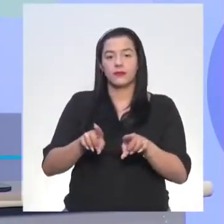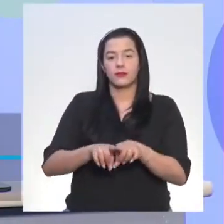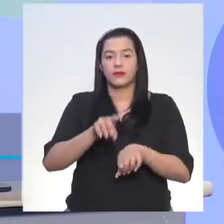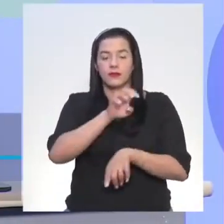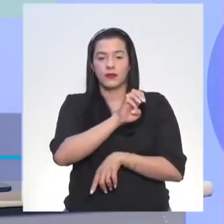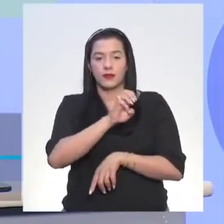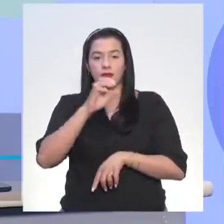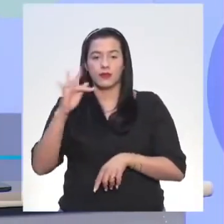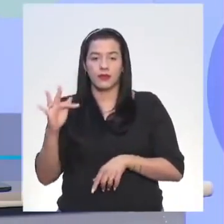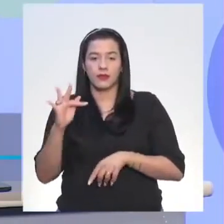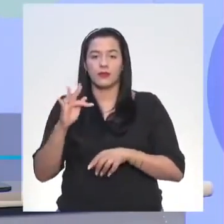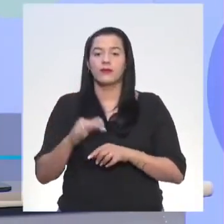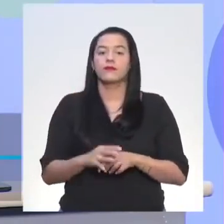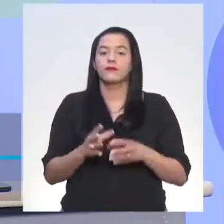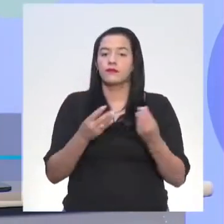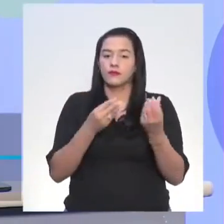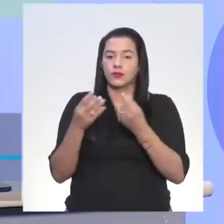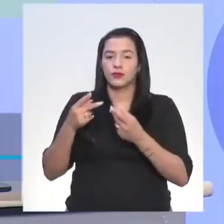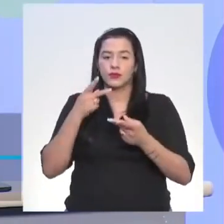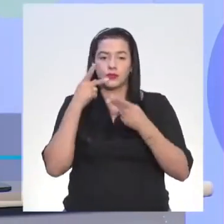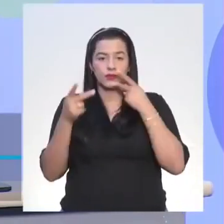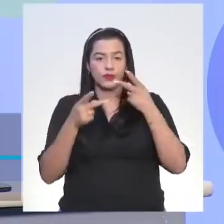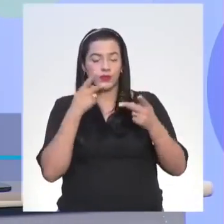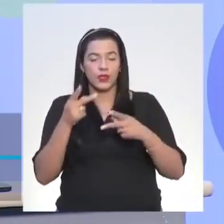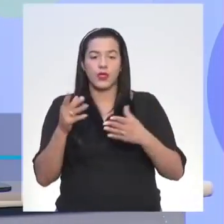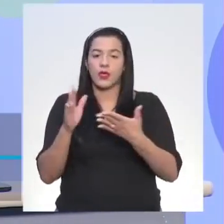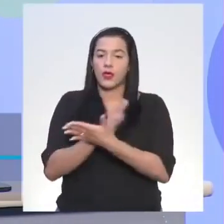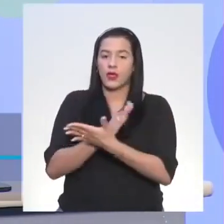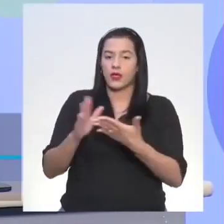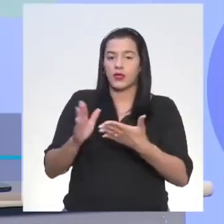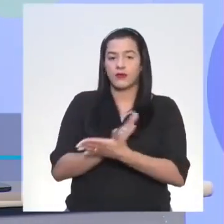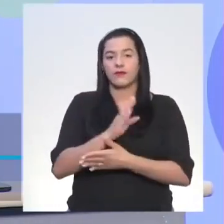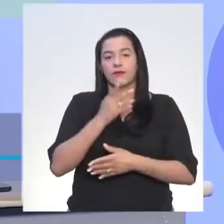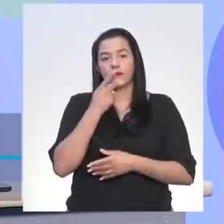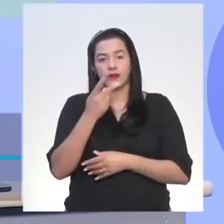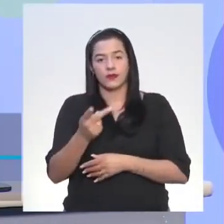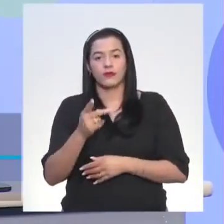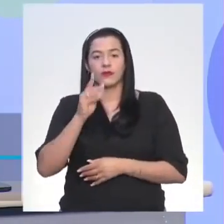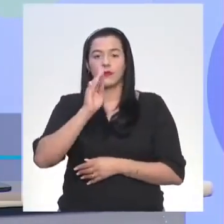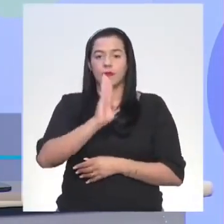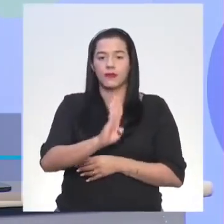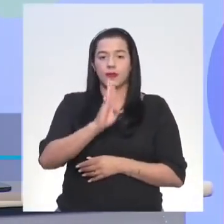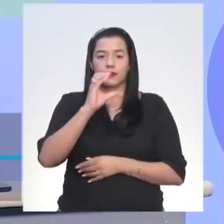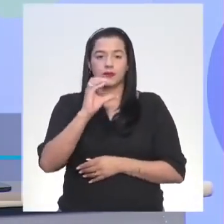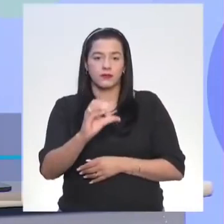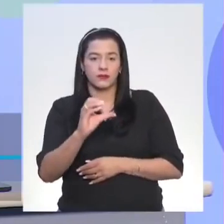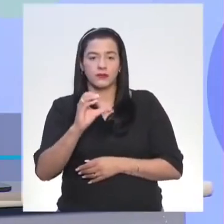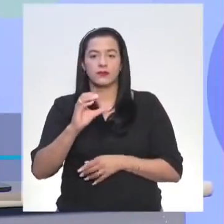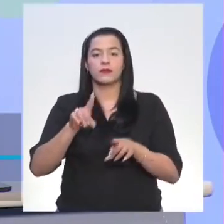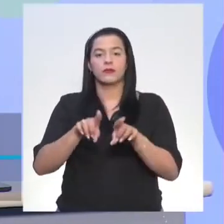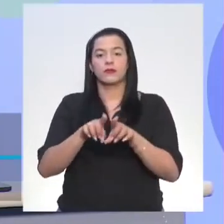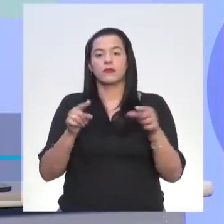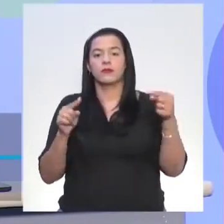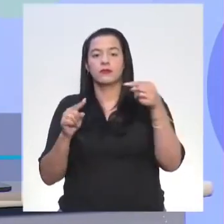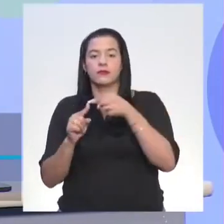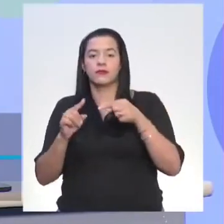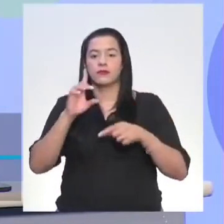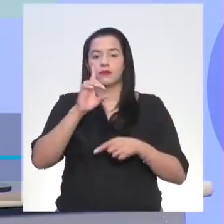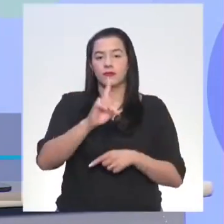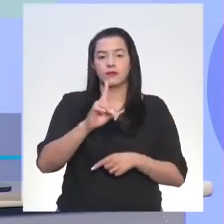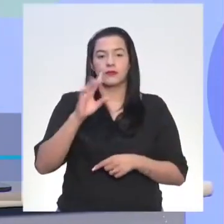muita gente só falou isso. Tem aluno que falou BC, EF, AC com